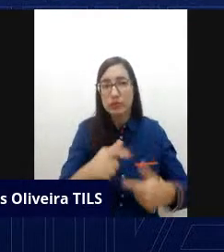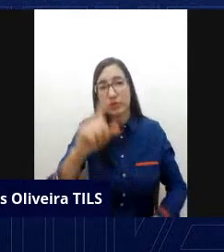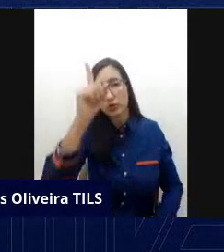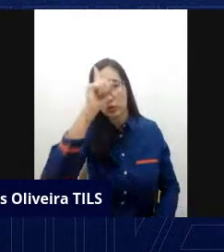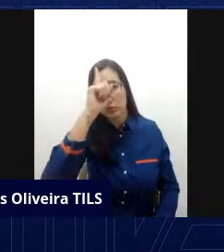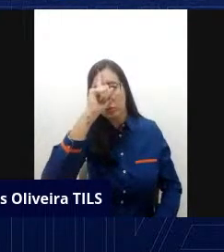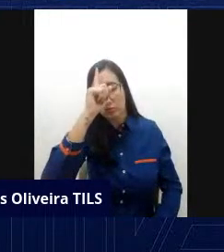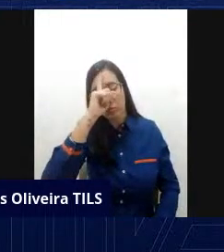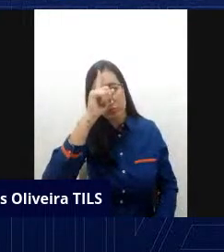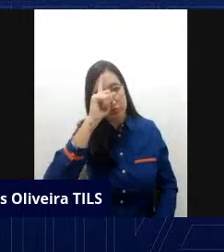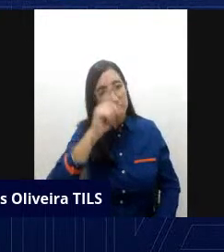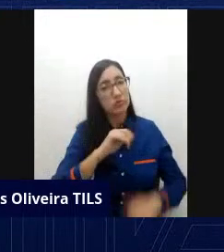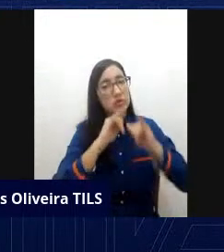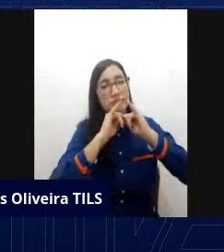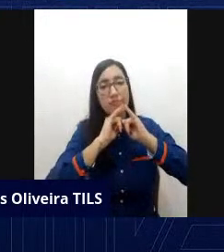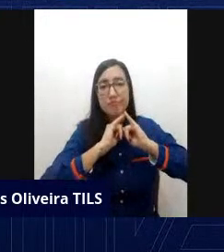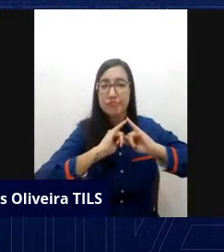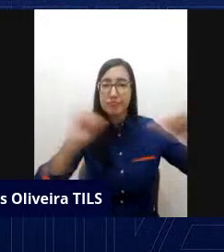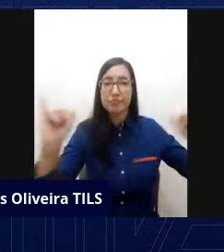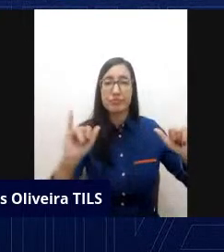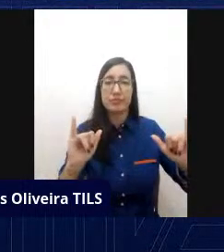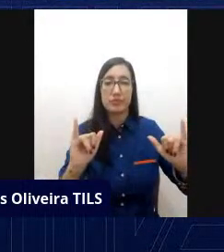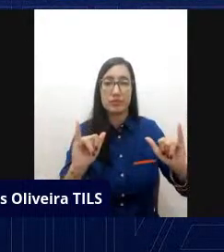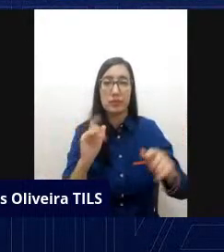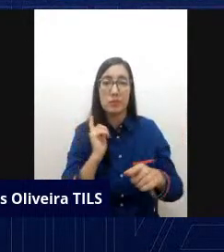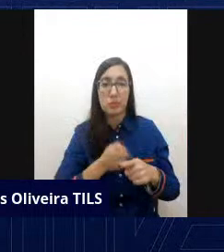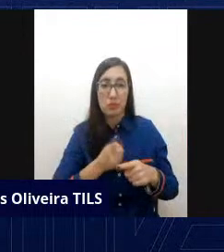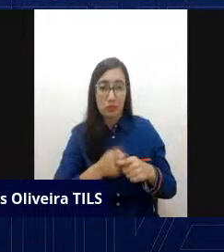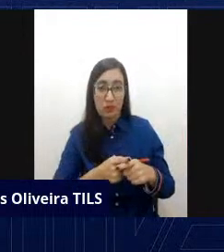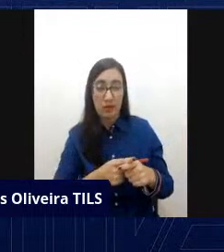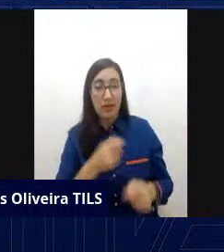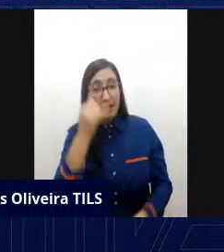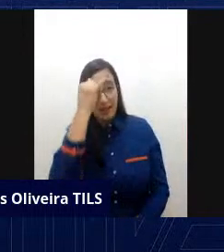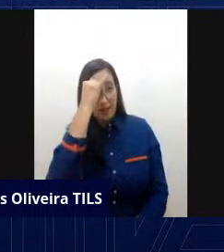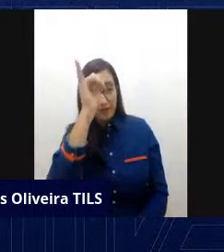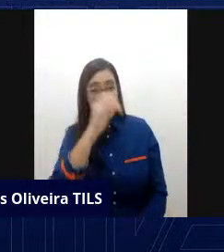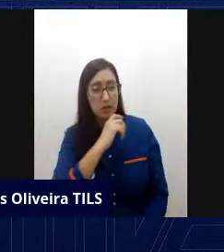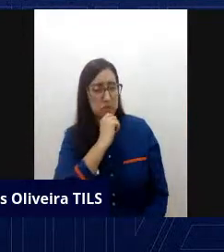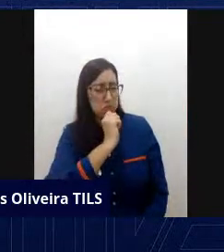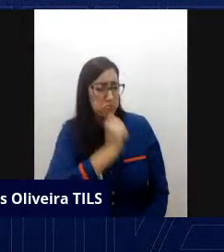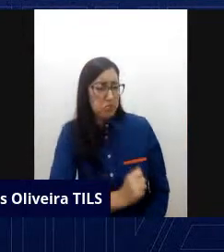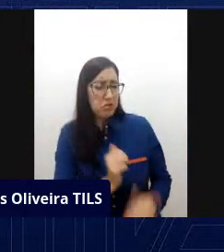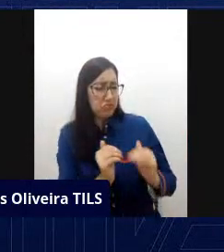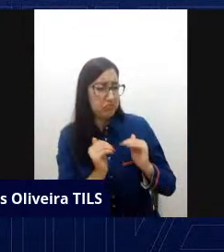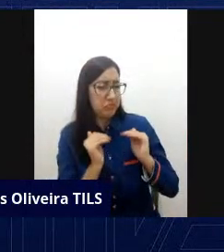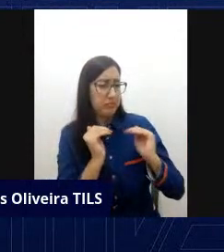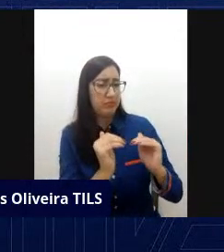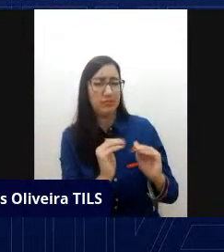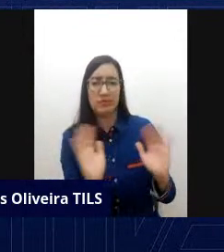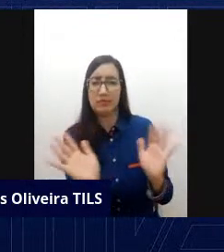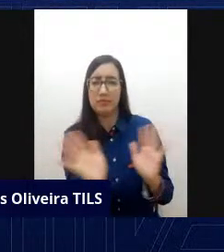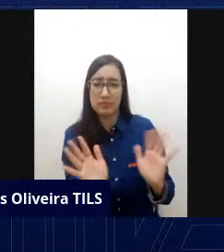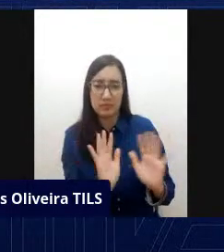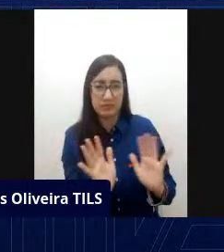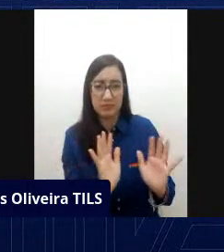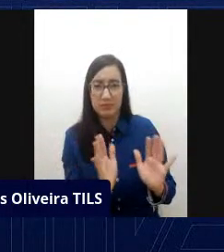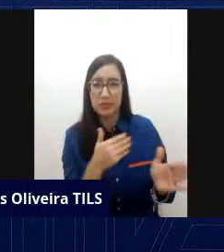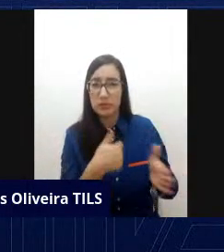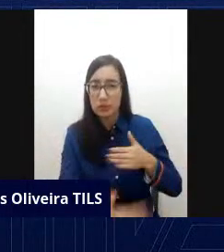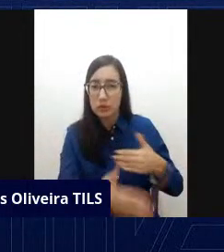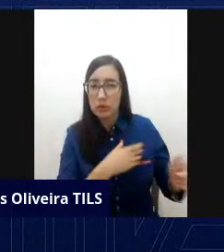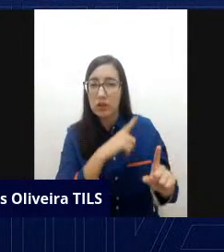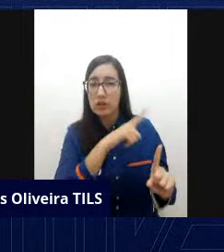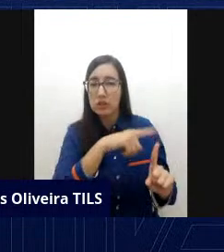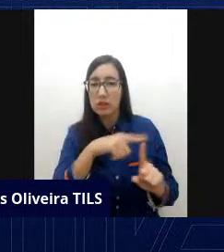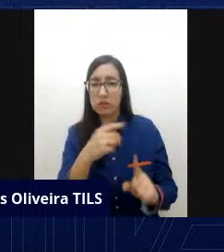atue no enfrentamento ao racismo, ao machismo e a todas as formas de opressão. Então, tem uma frase de